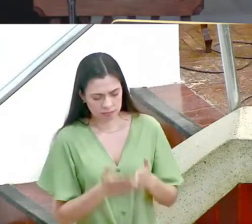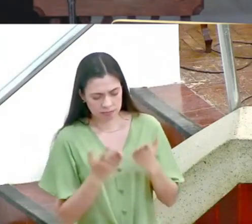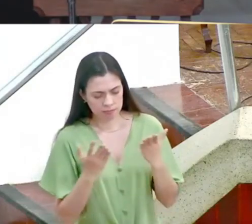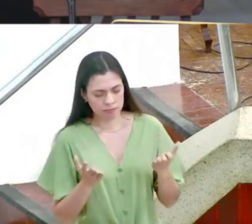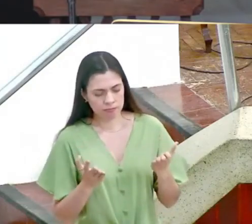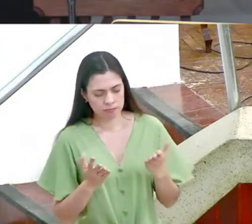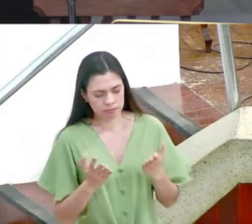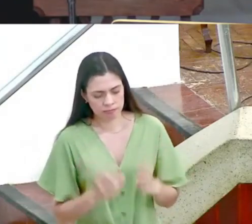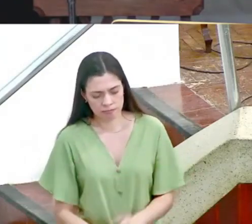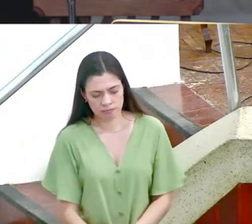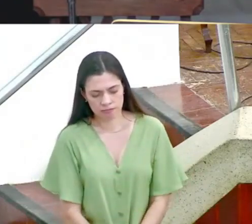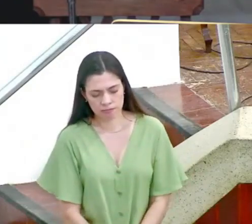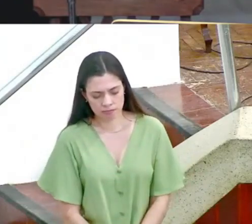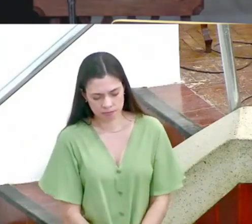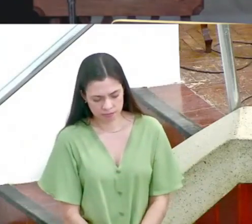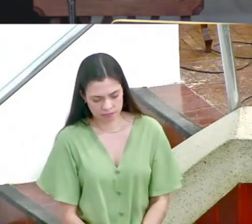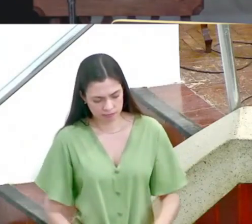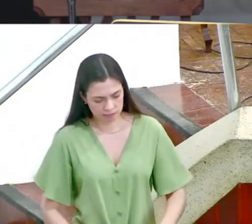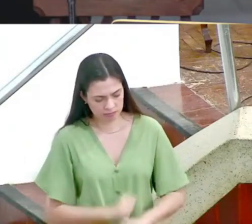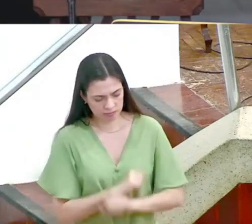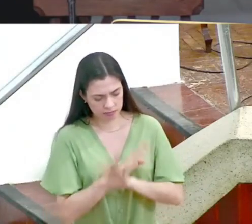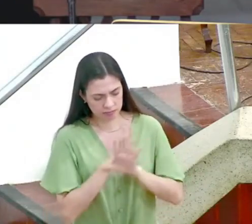maravilhosa tão